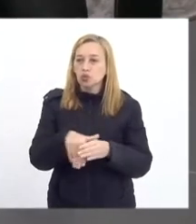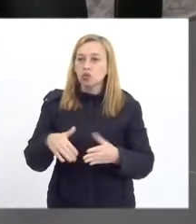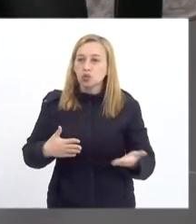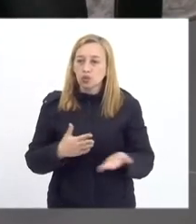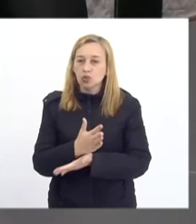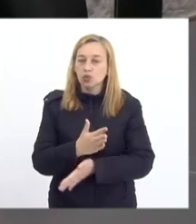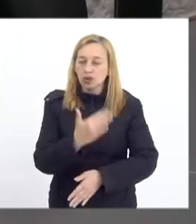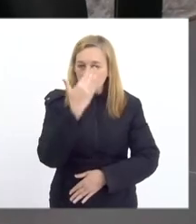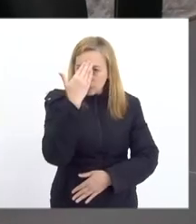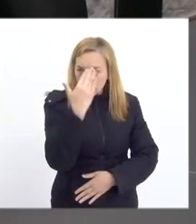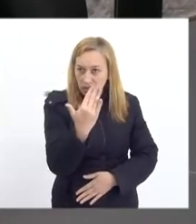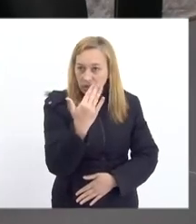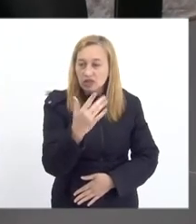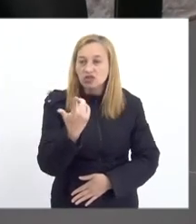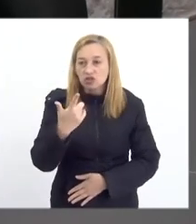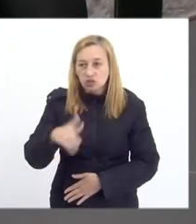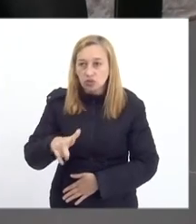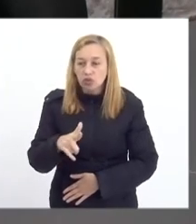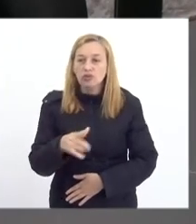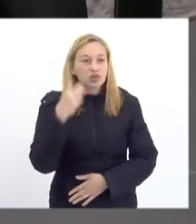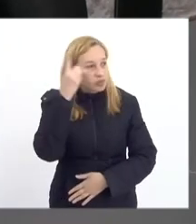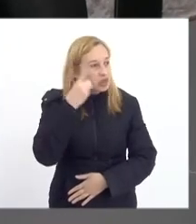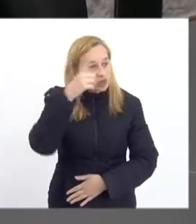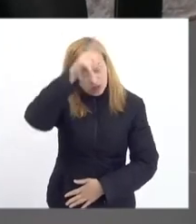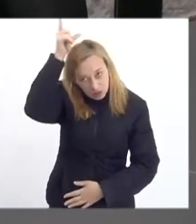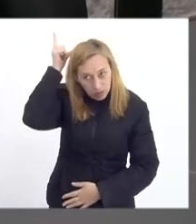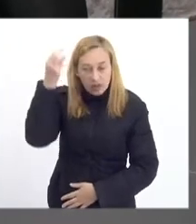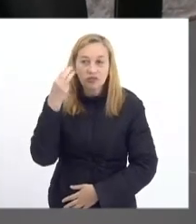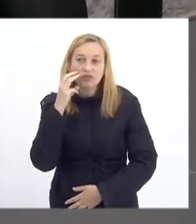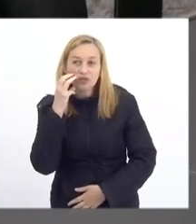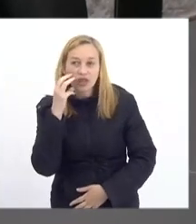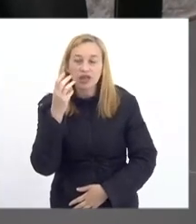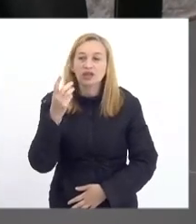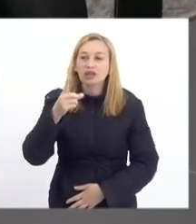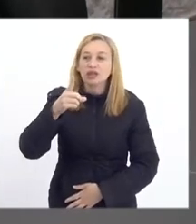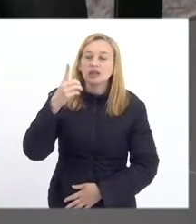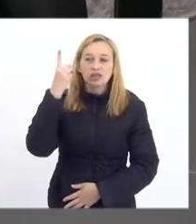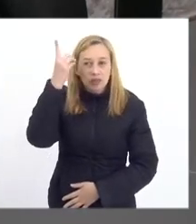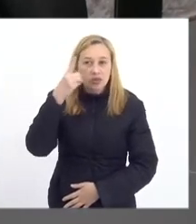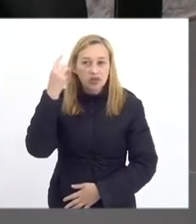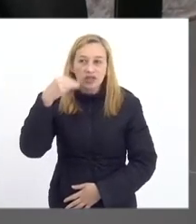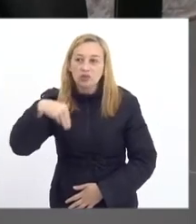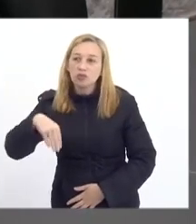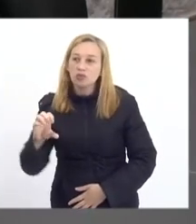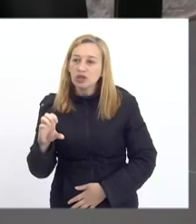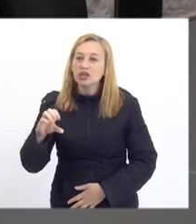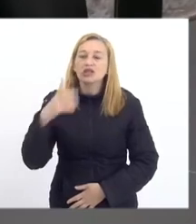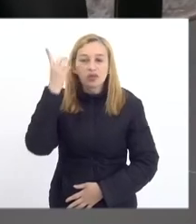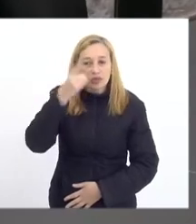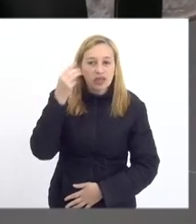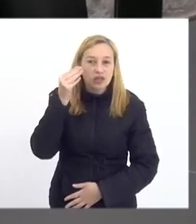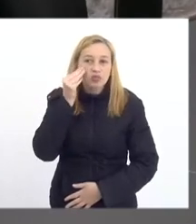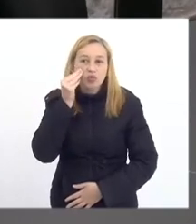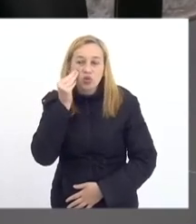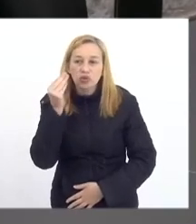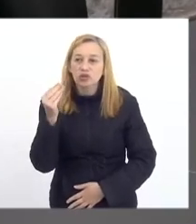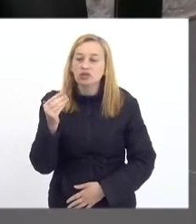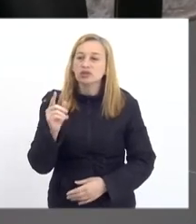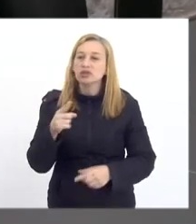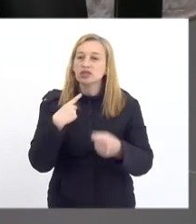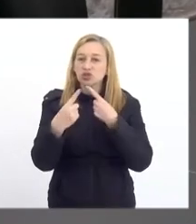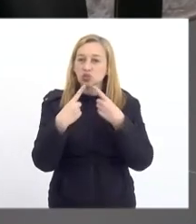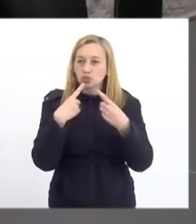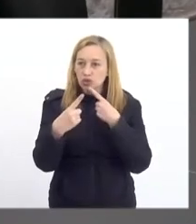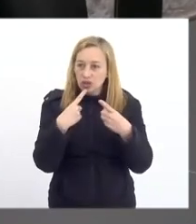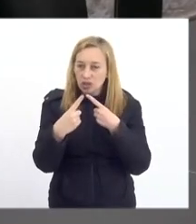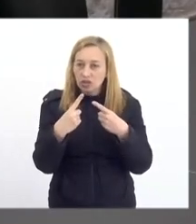aprovado. Agradeço mais uma vez deputado Luiz Paulo, deputado Valdé Carneiro, deputado Carlos Mink, deputada Mônica Francisco, por esse debate.